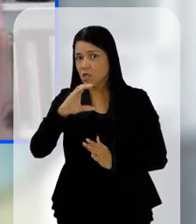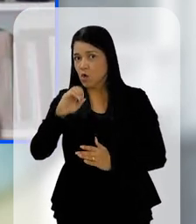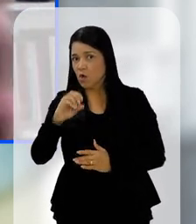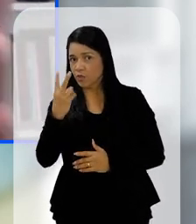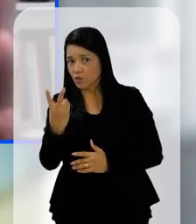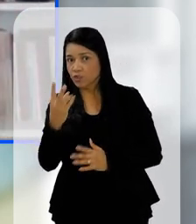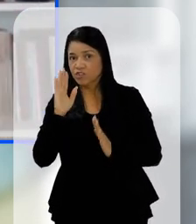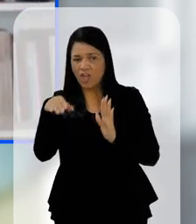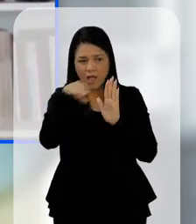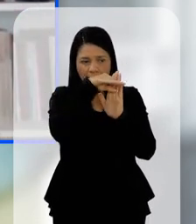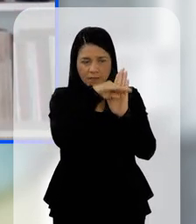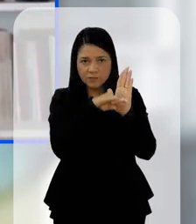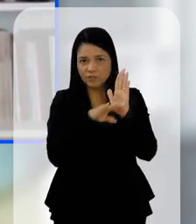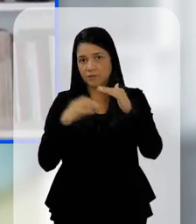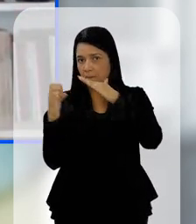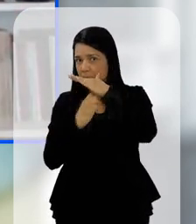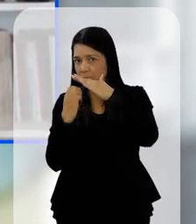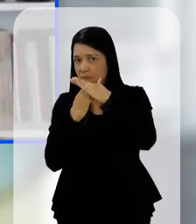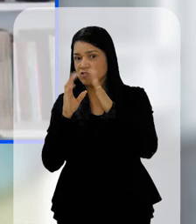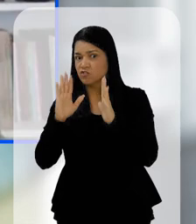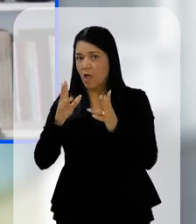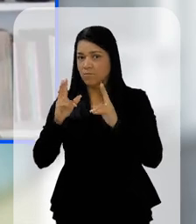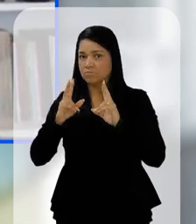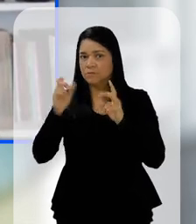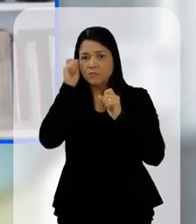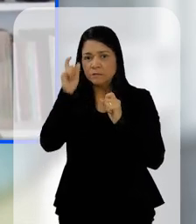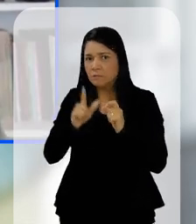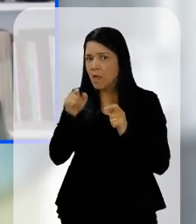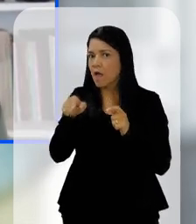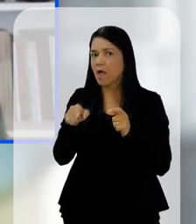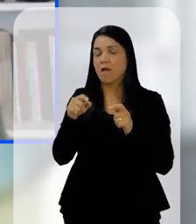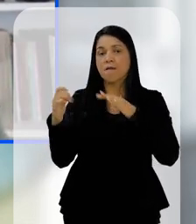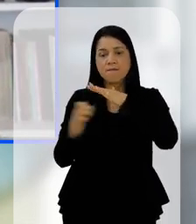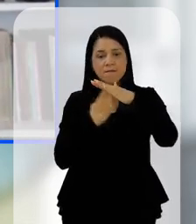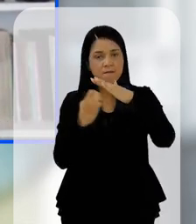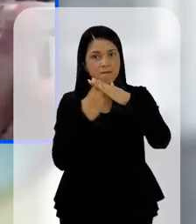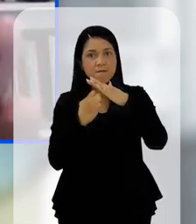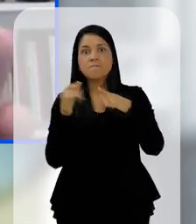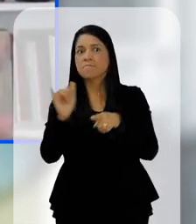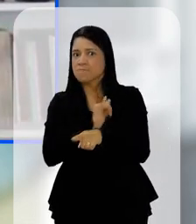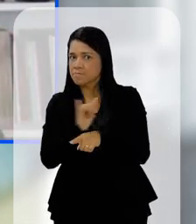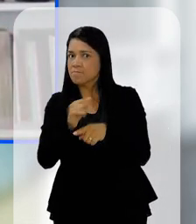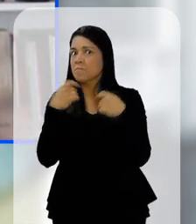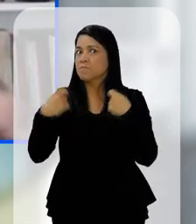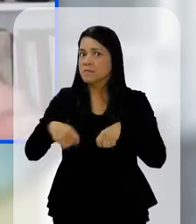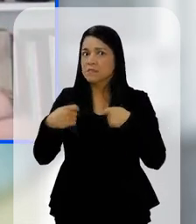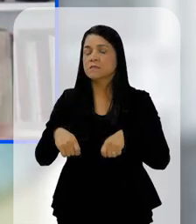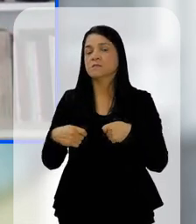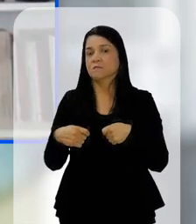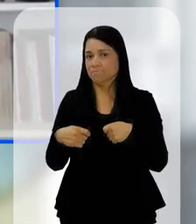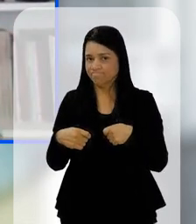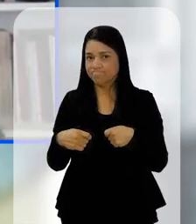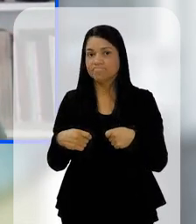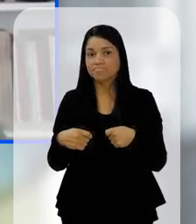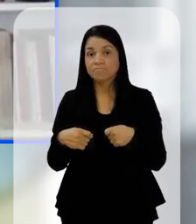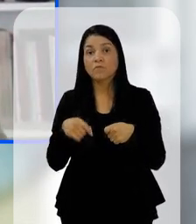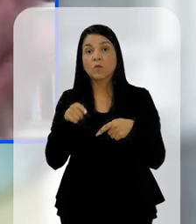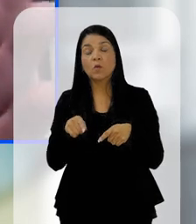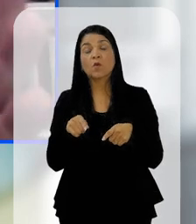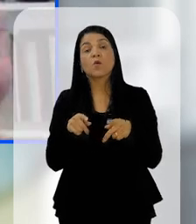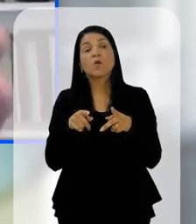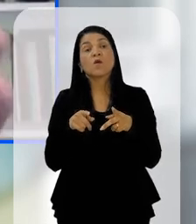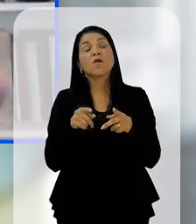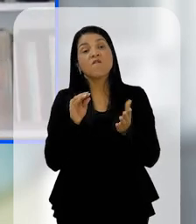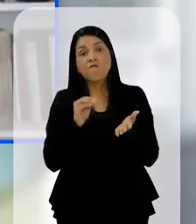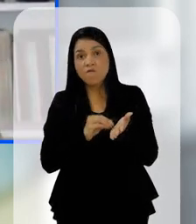pelo menos as que já se ligaram que isso é uma estratégia a ser, né, adotada e não tem volta, o mesmo